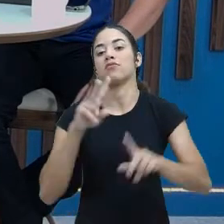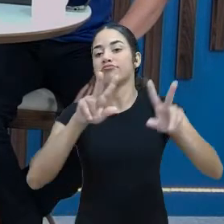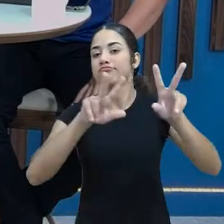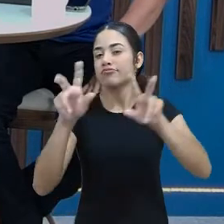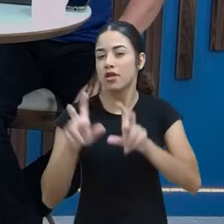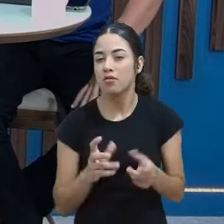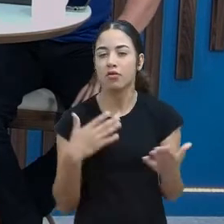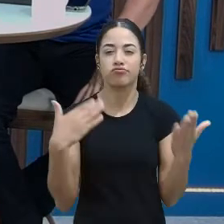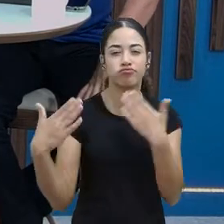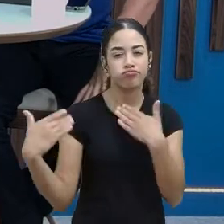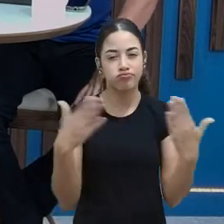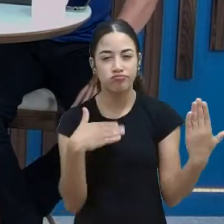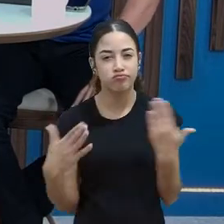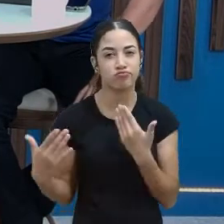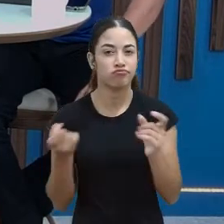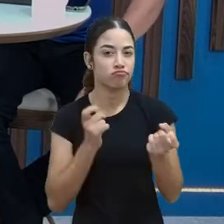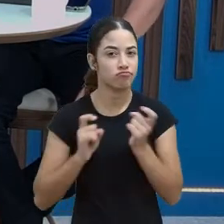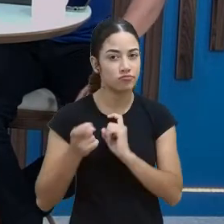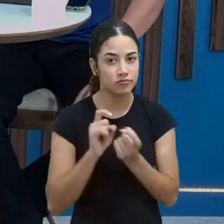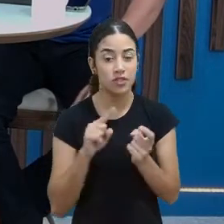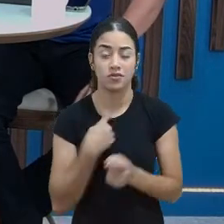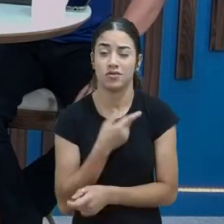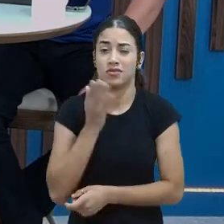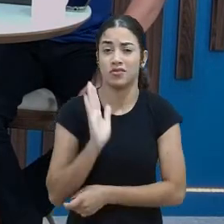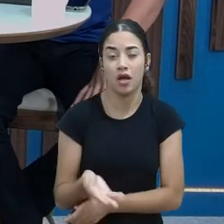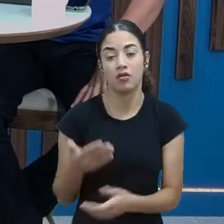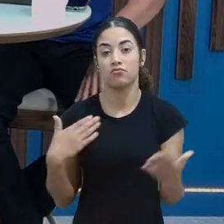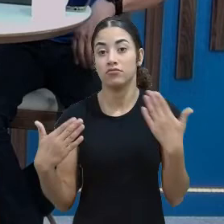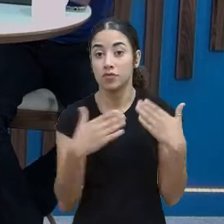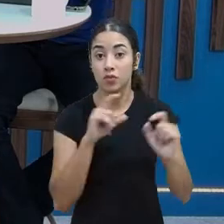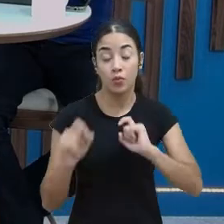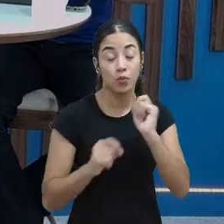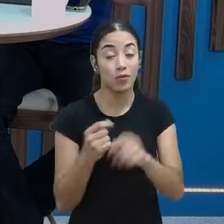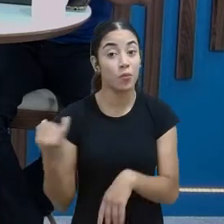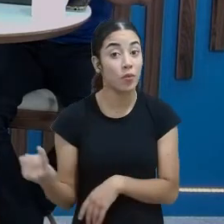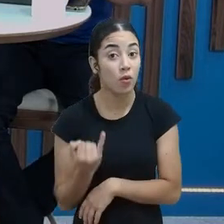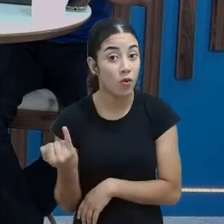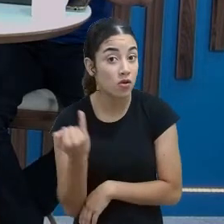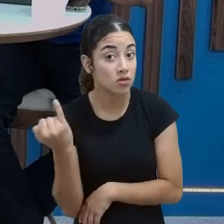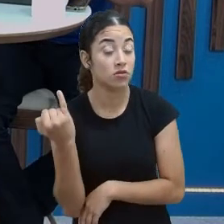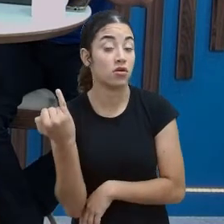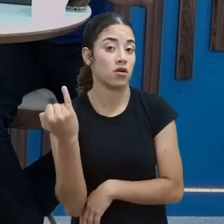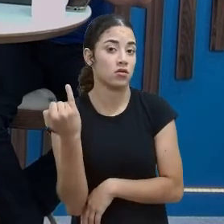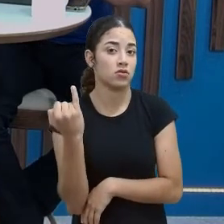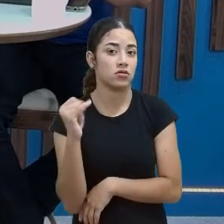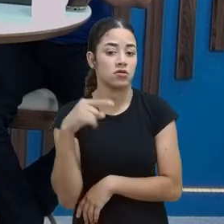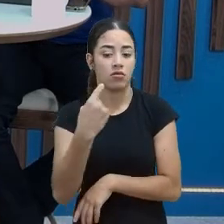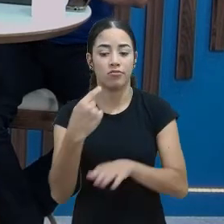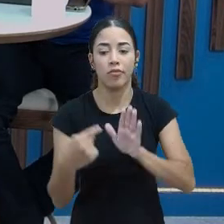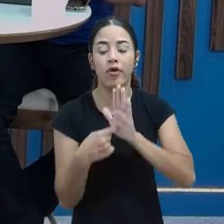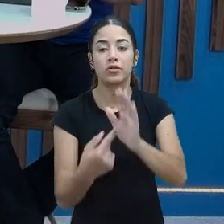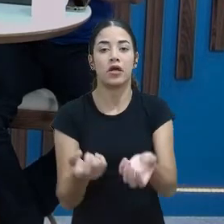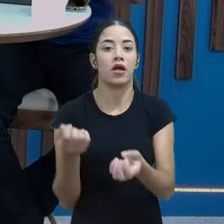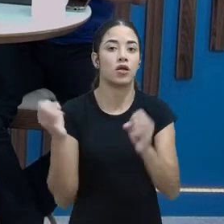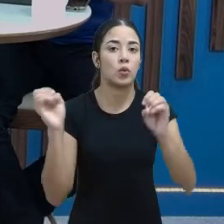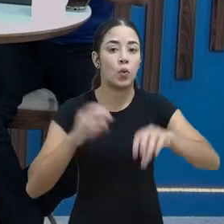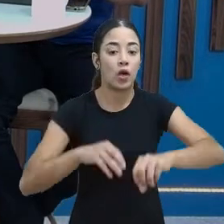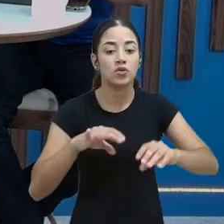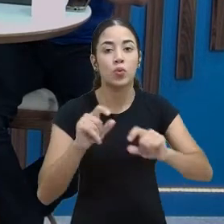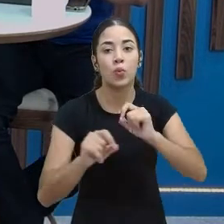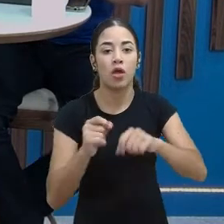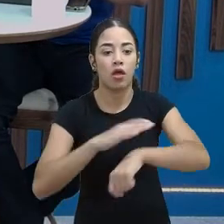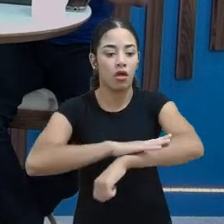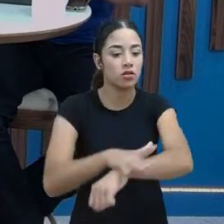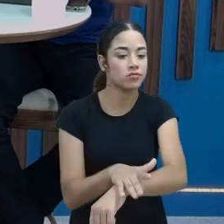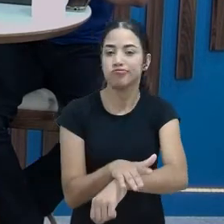a gente vem falando sobre a importância, né, da gente trazer uma educação antirracista, né,